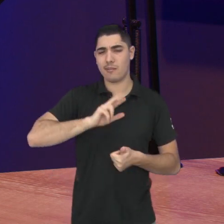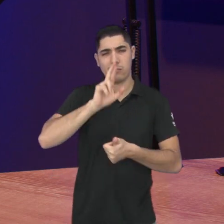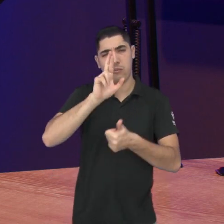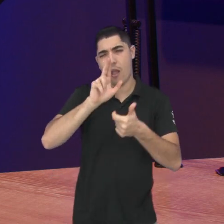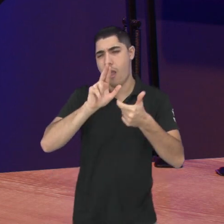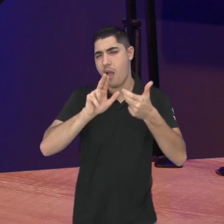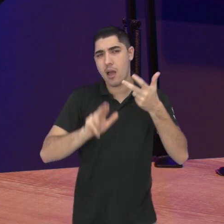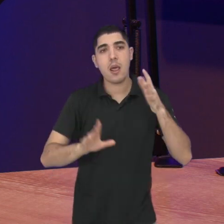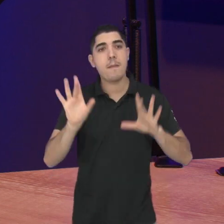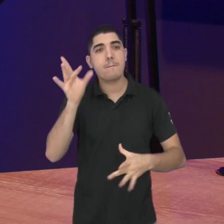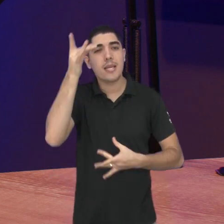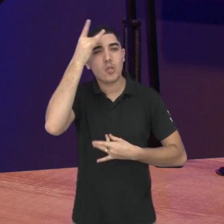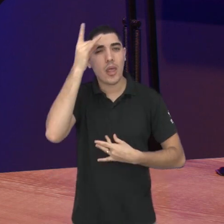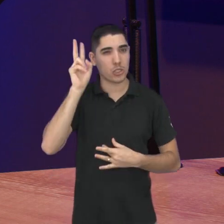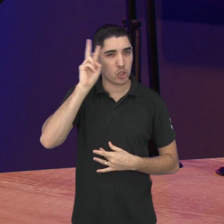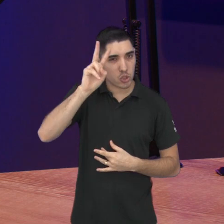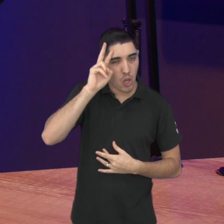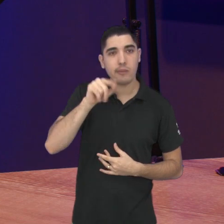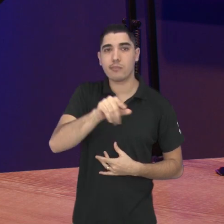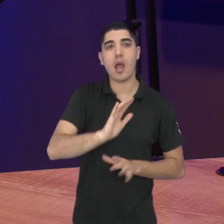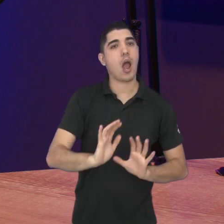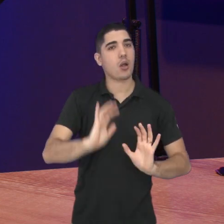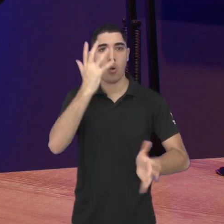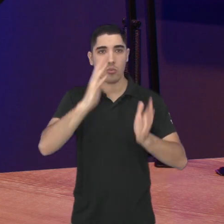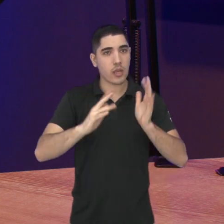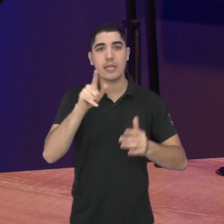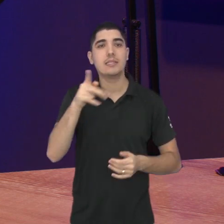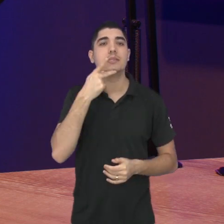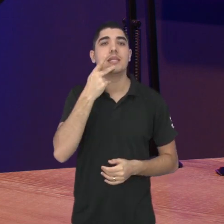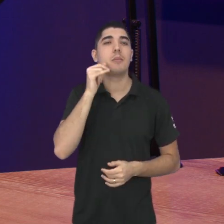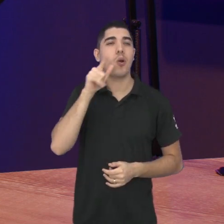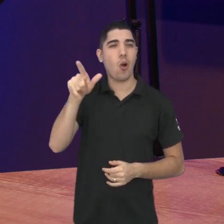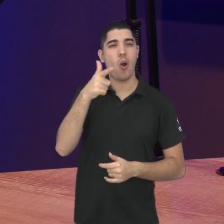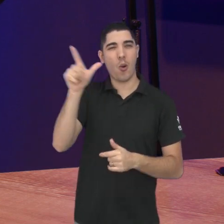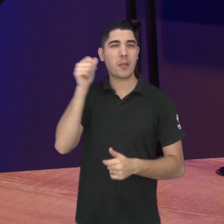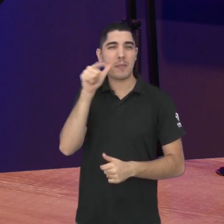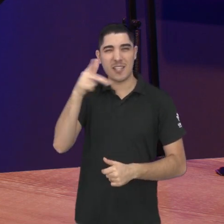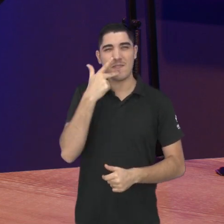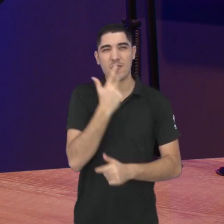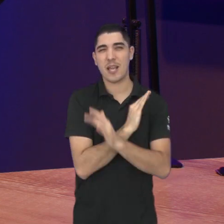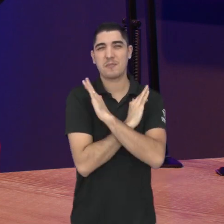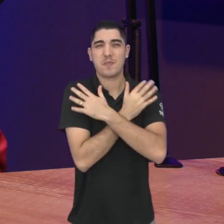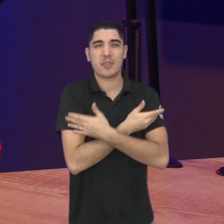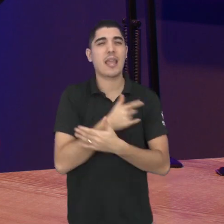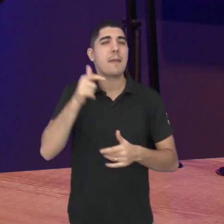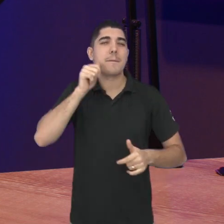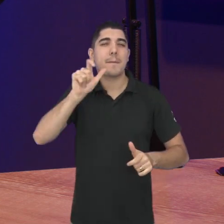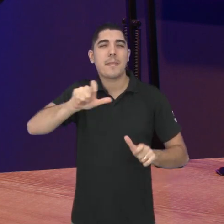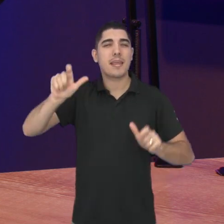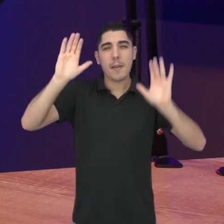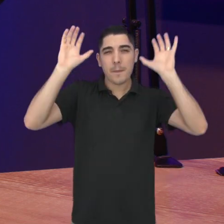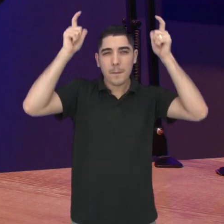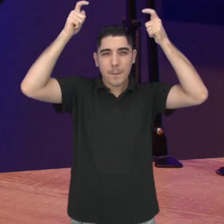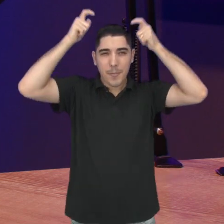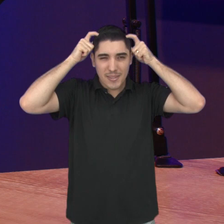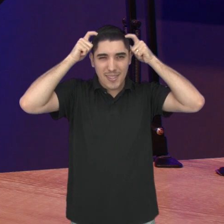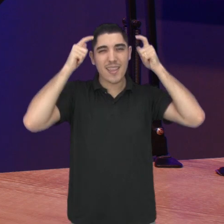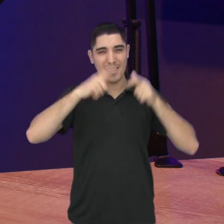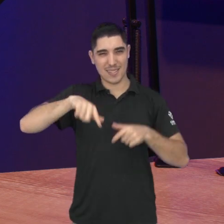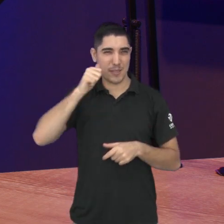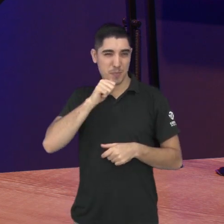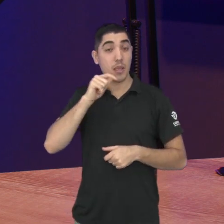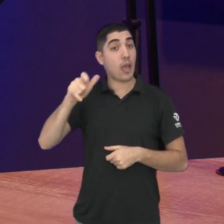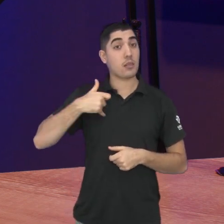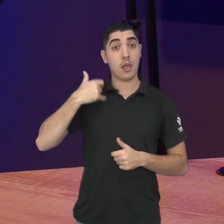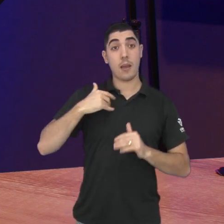da ficção que passam por esse dilema. Você falou da Cinderela, da Disney, as princesas da Disney quase todas são menores de idade.